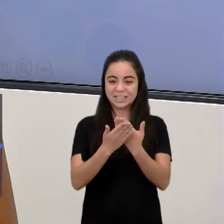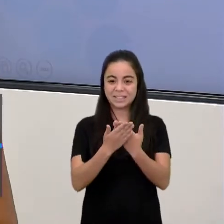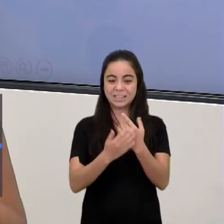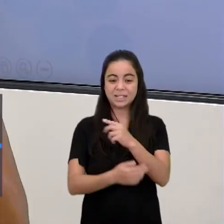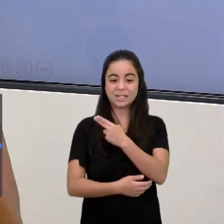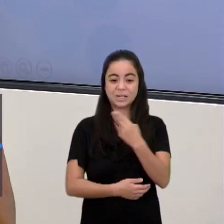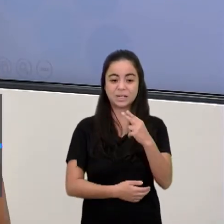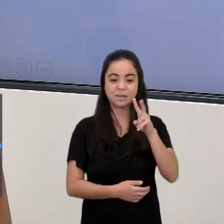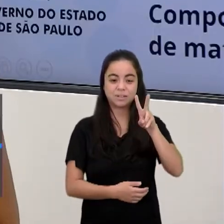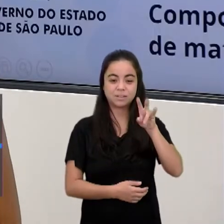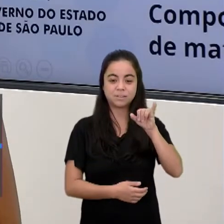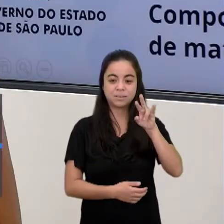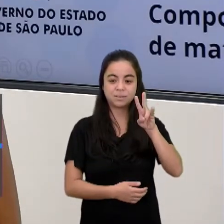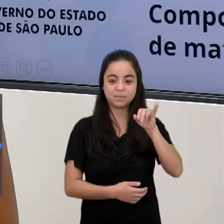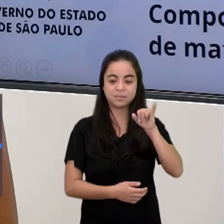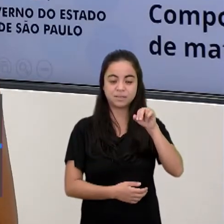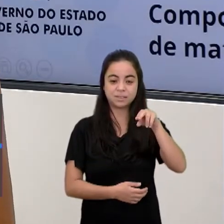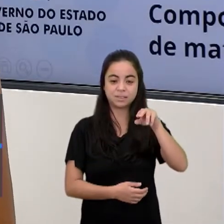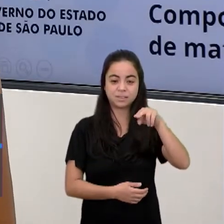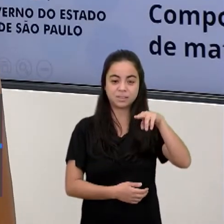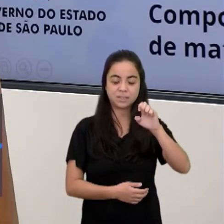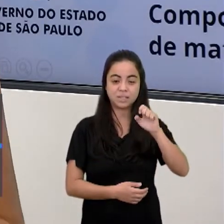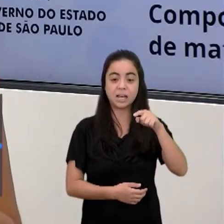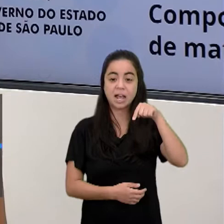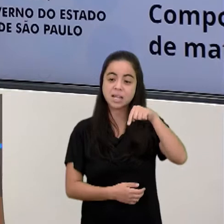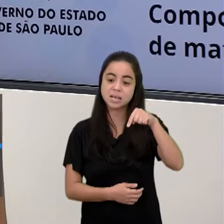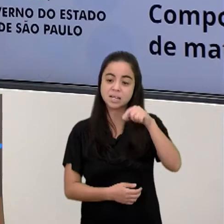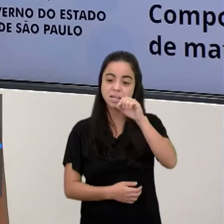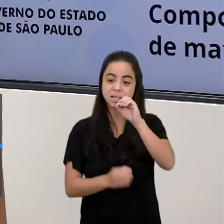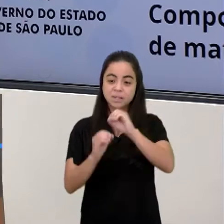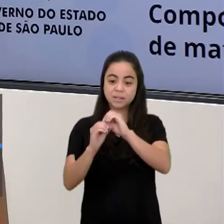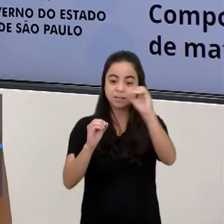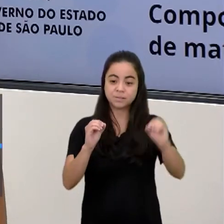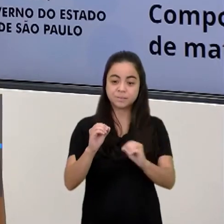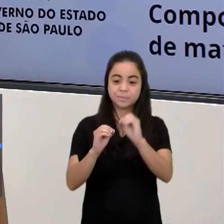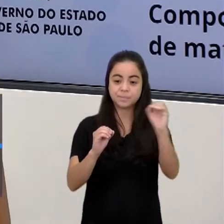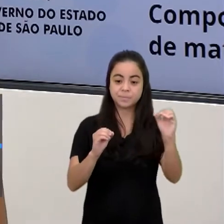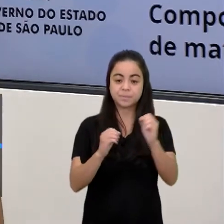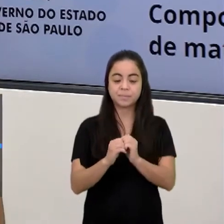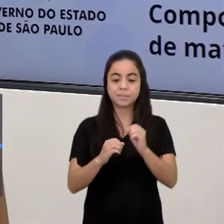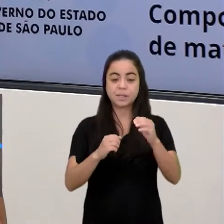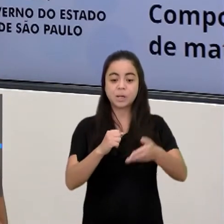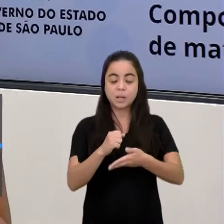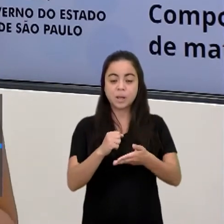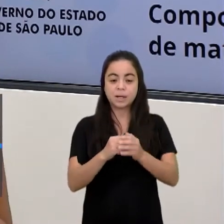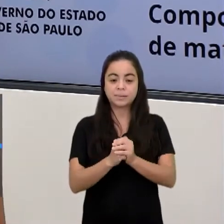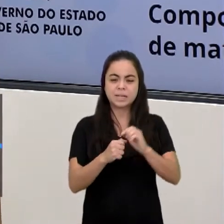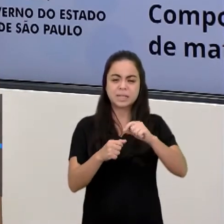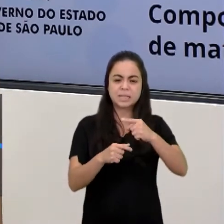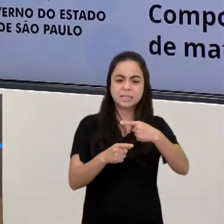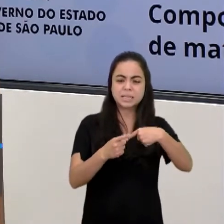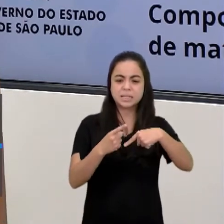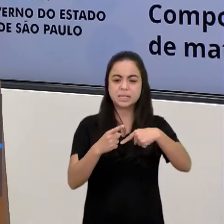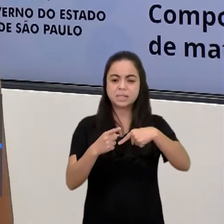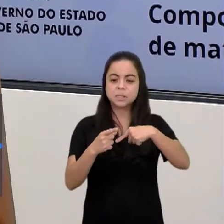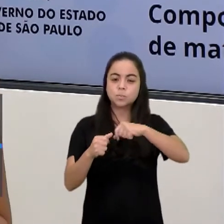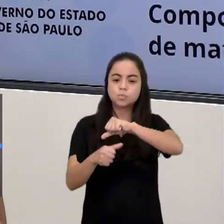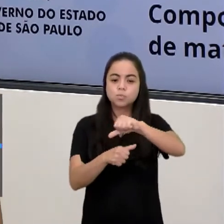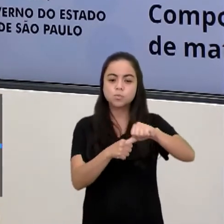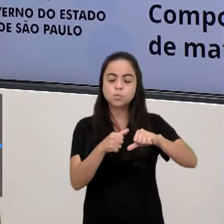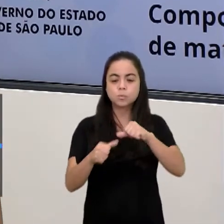de vocês aqui pelo Centro de Mídias, no componente Transformação de Matéria e Energia. Isso mesmo, a gente está trabalhando aí o